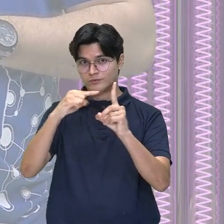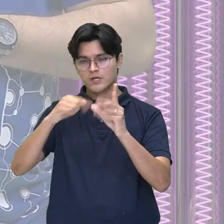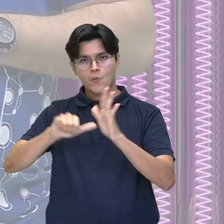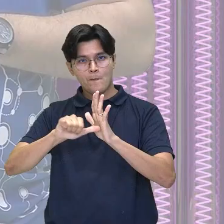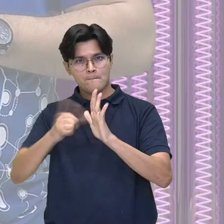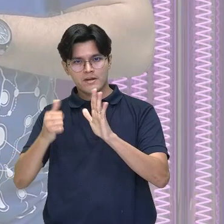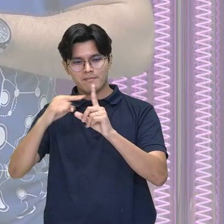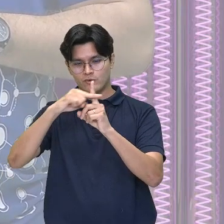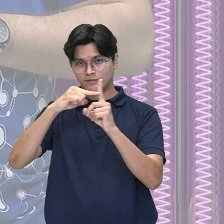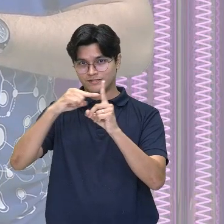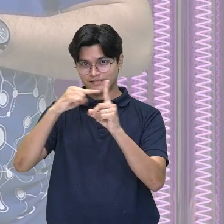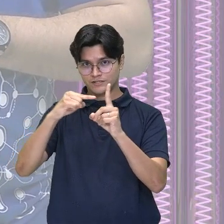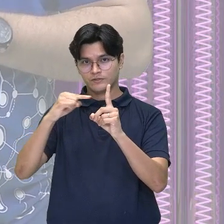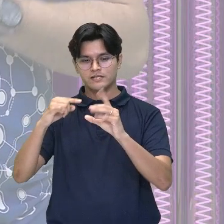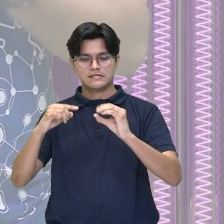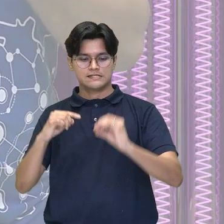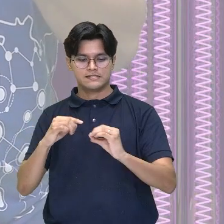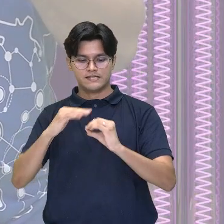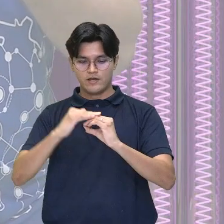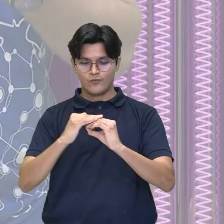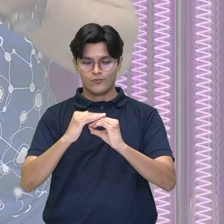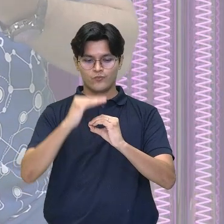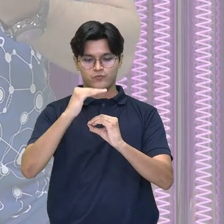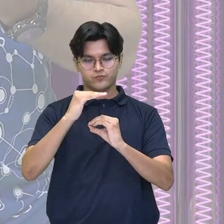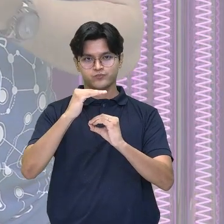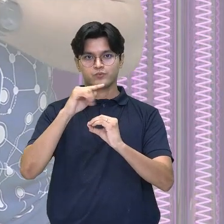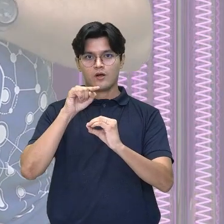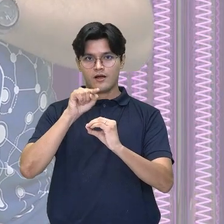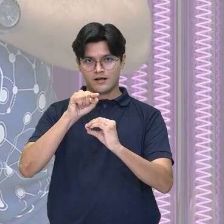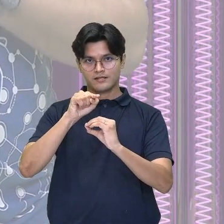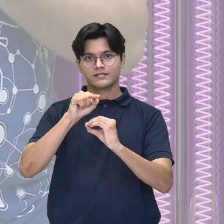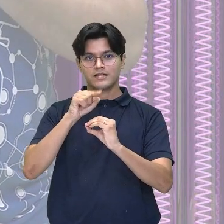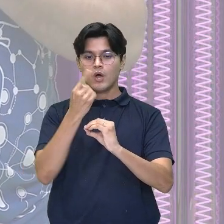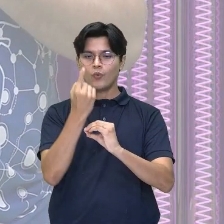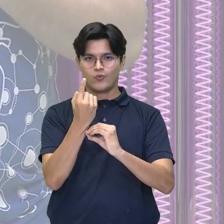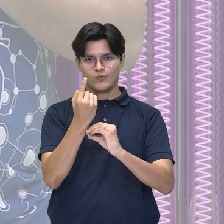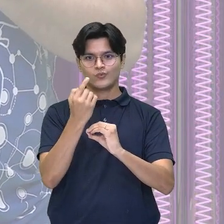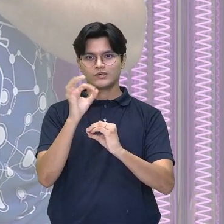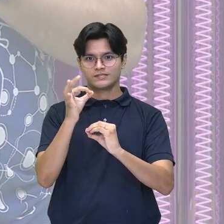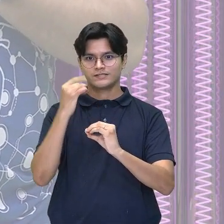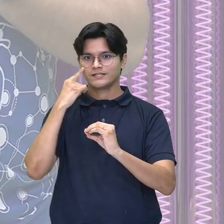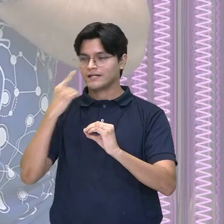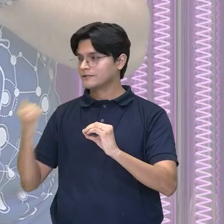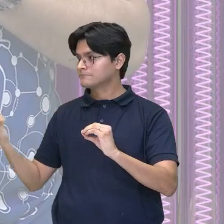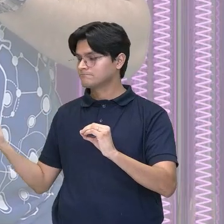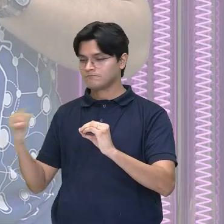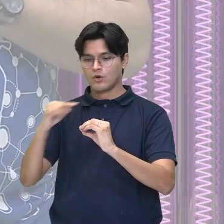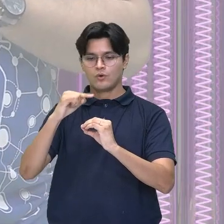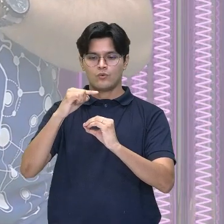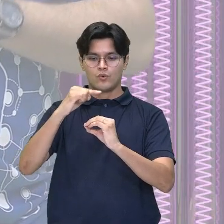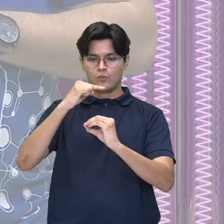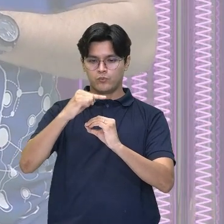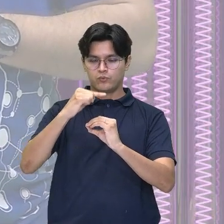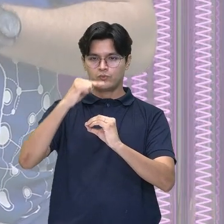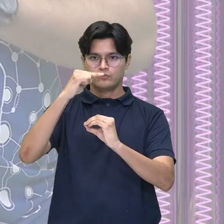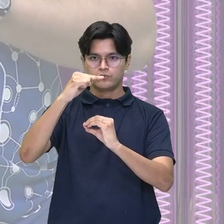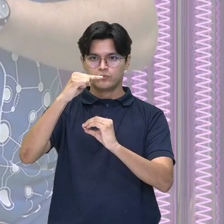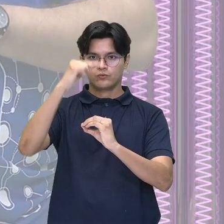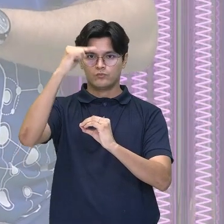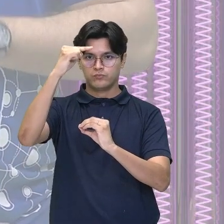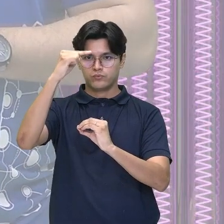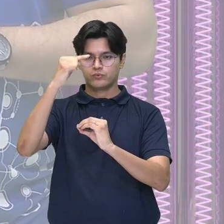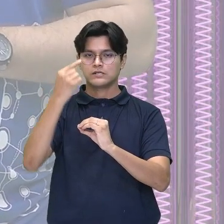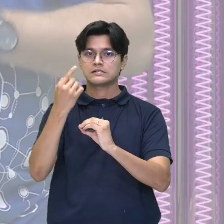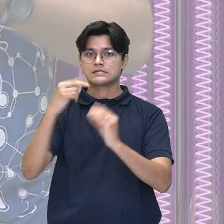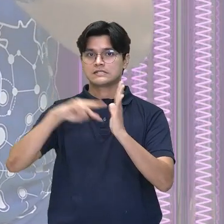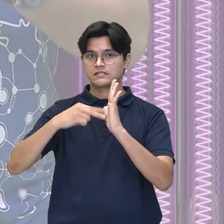zero, tá? O que significa? Que ali é 1, tá? Cada espaçozinho aí desse tracinho é